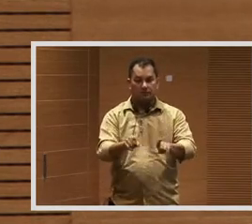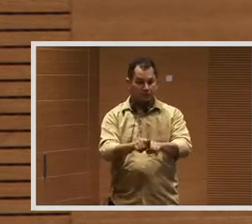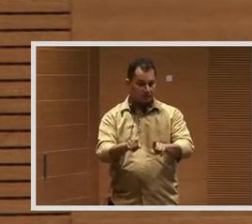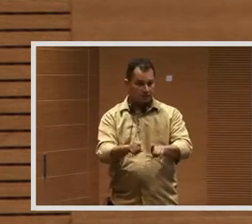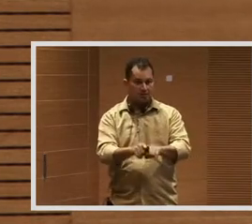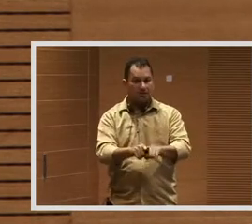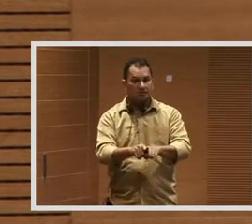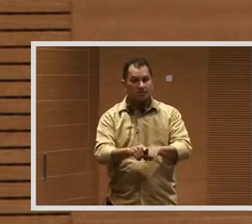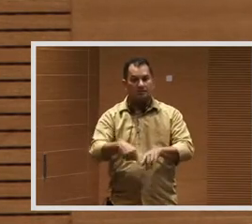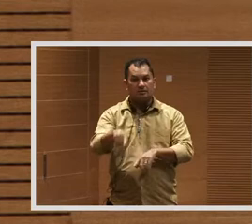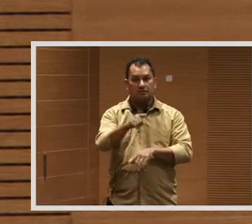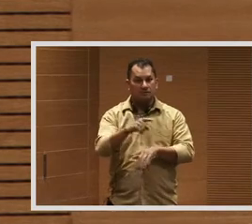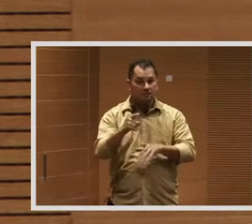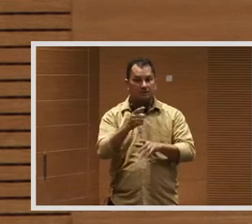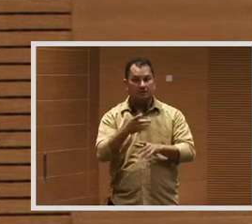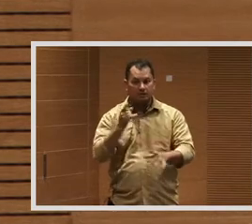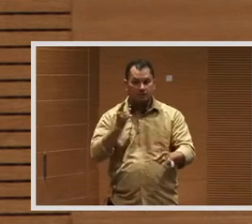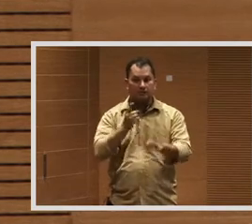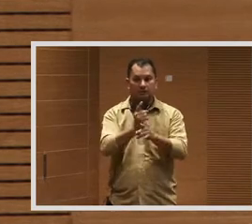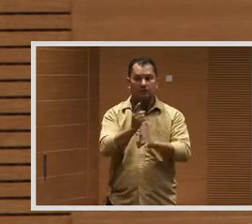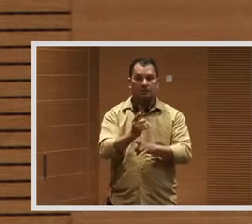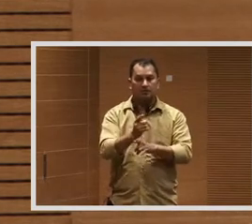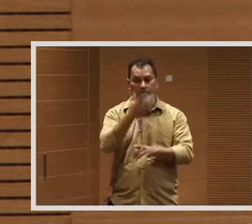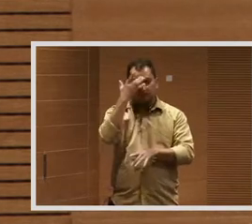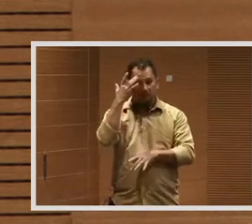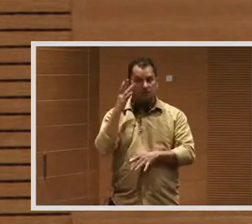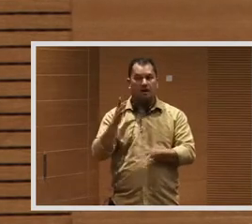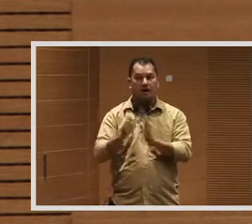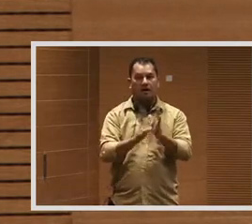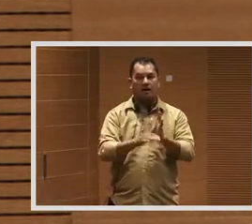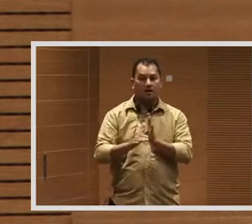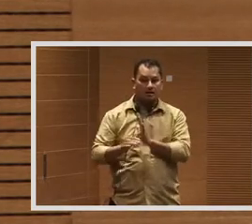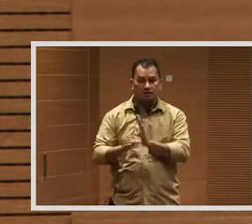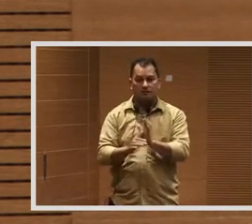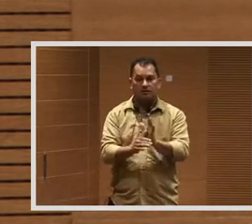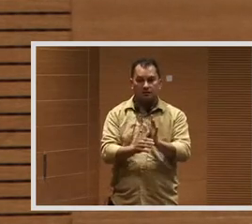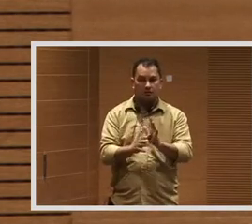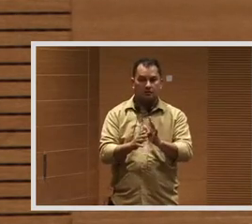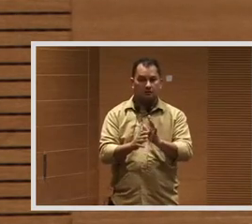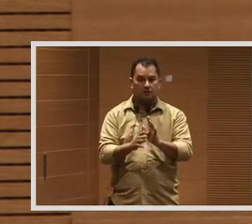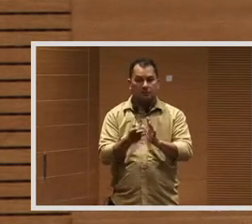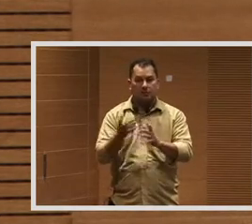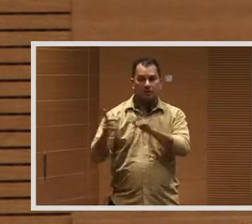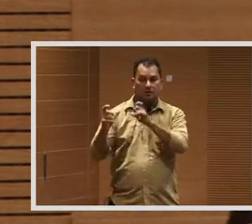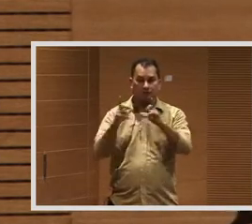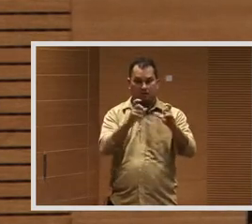crime através de uma foto despretensiosa, né, o Blow Up.